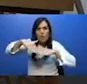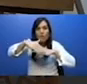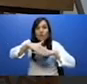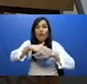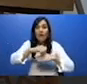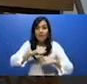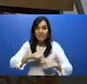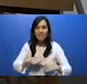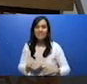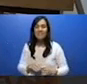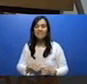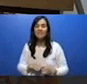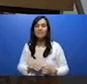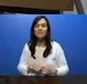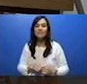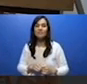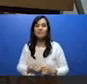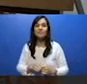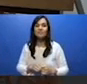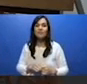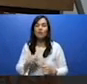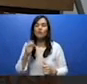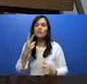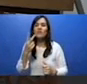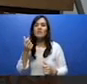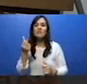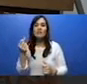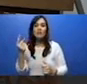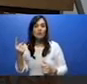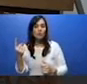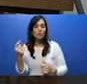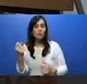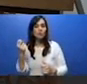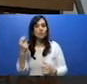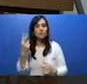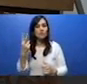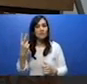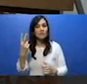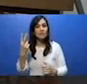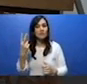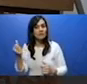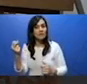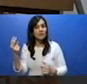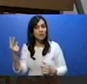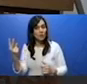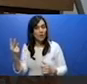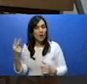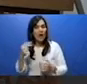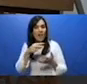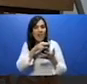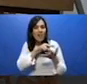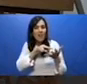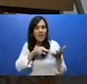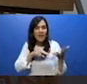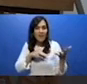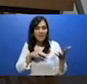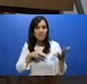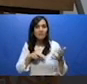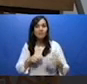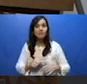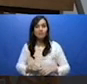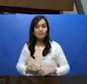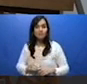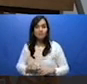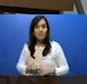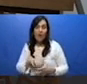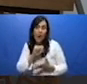passado, página 261 e 262. O Ler, da página 263,